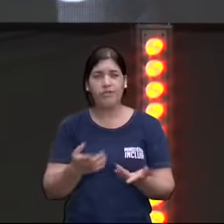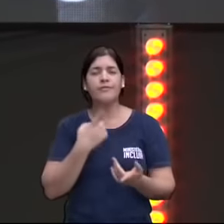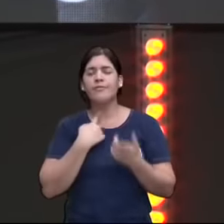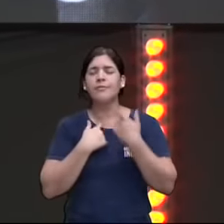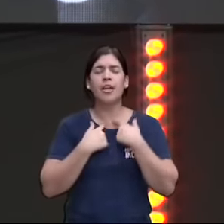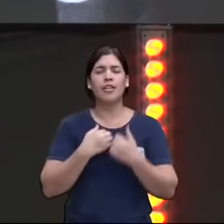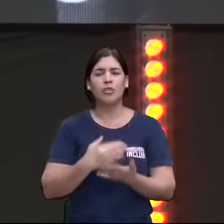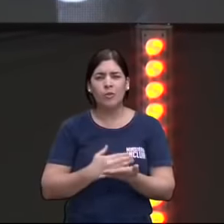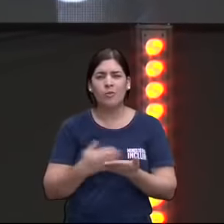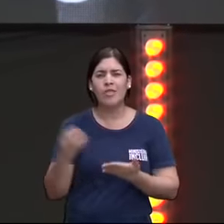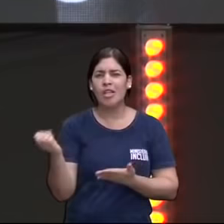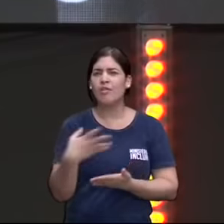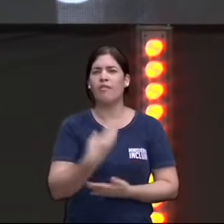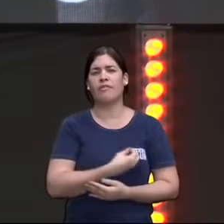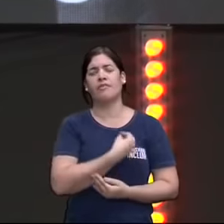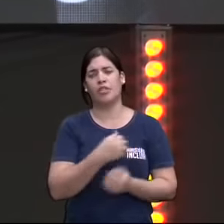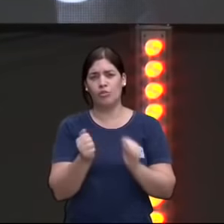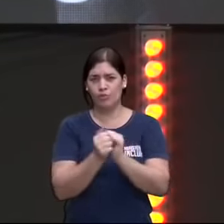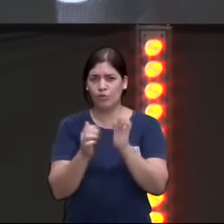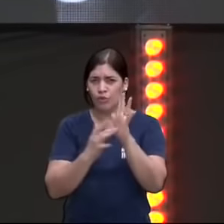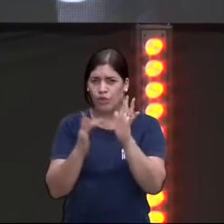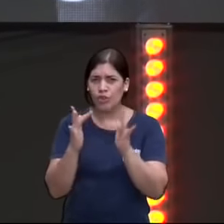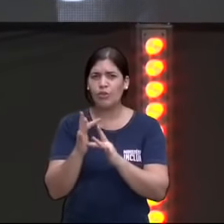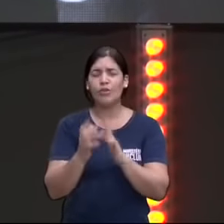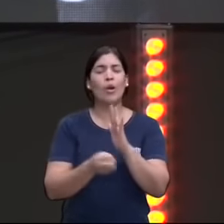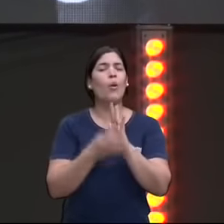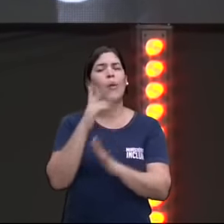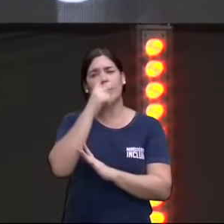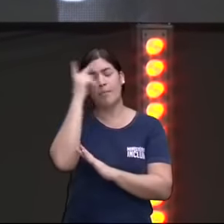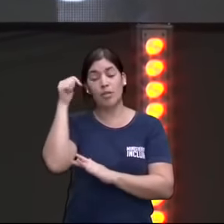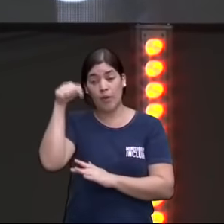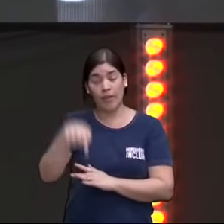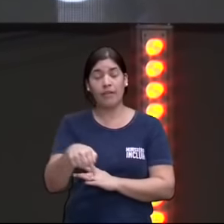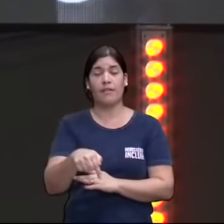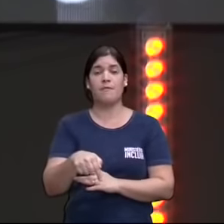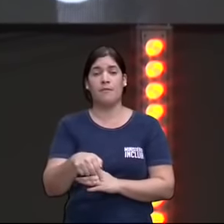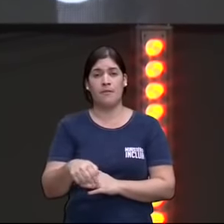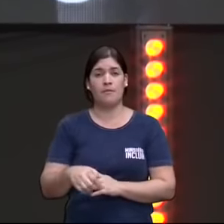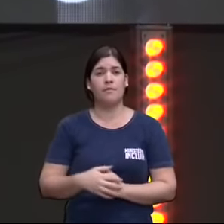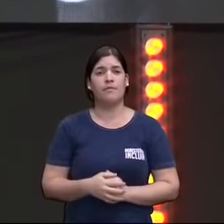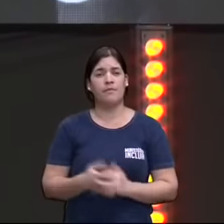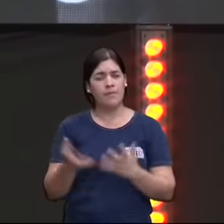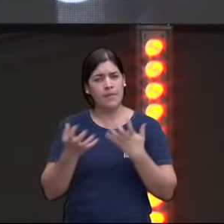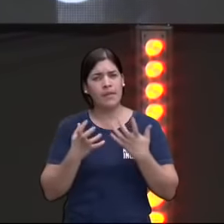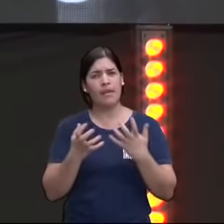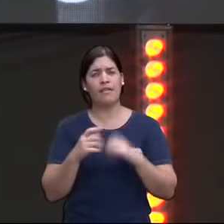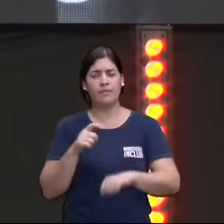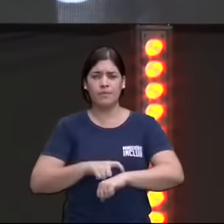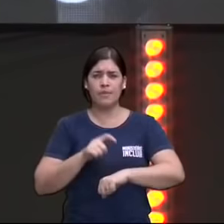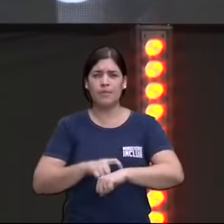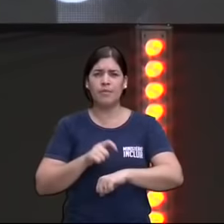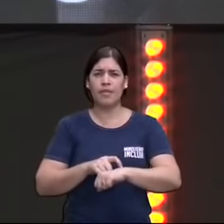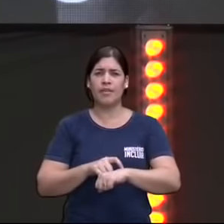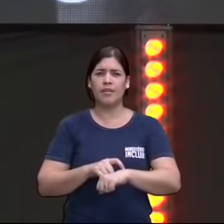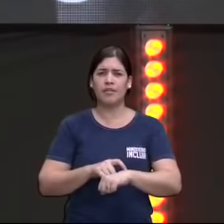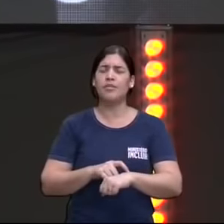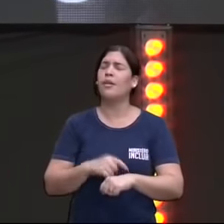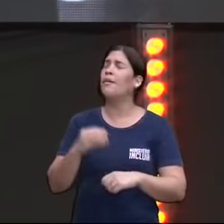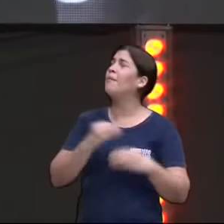começar uma nova vida com Jesus? Quantas pessoas aqui gostariam de, nesse momento, pedir perdão dos